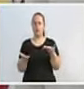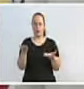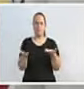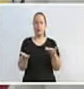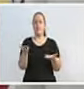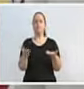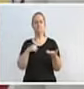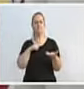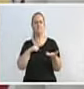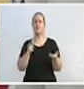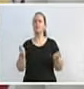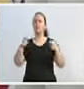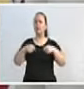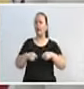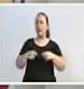Aí eles puderam fazer